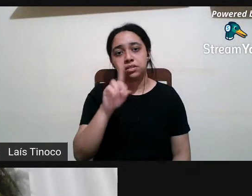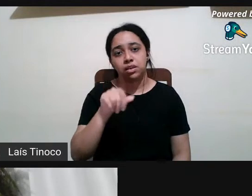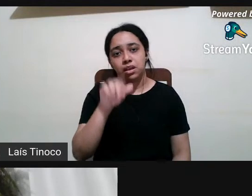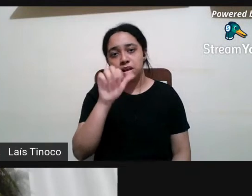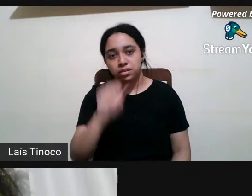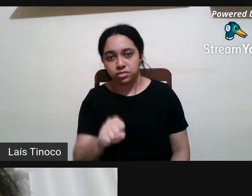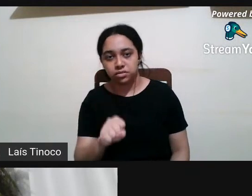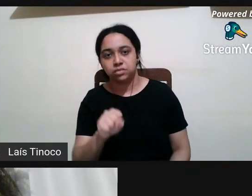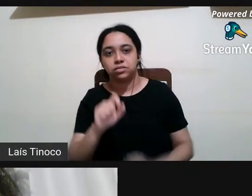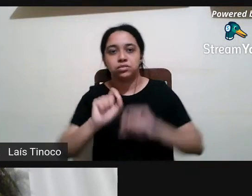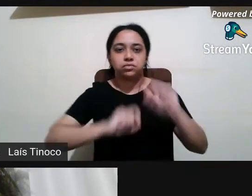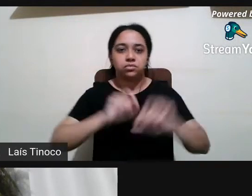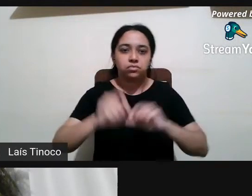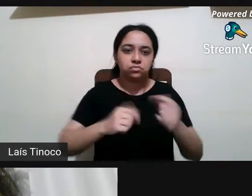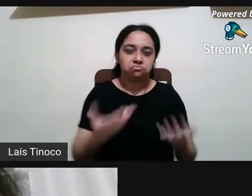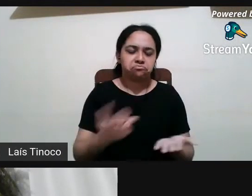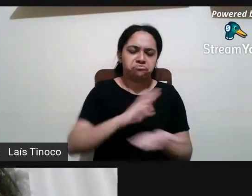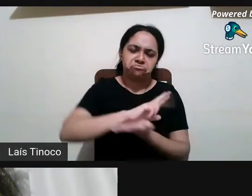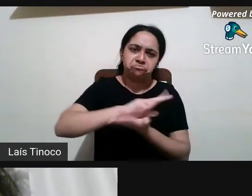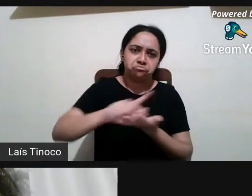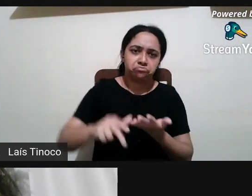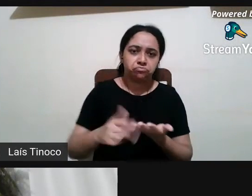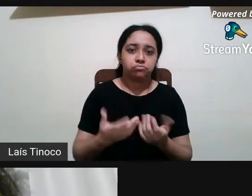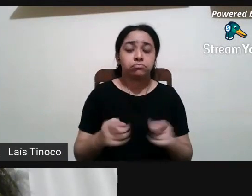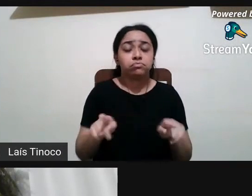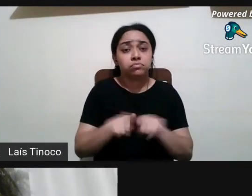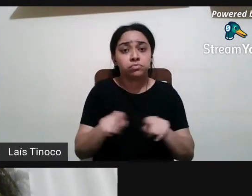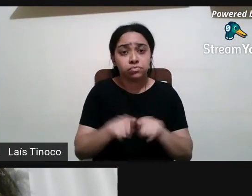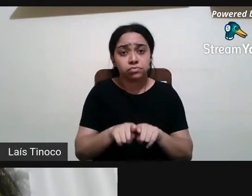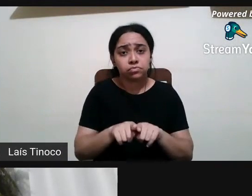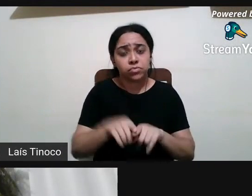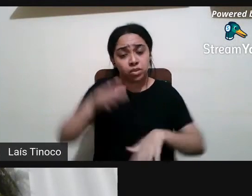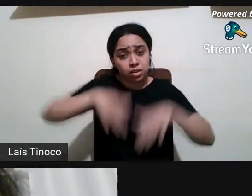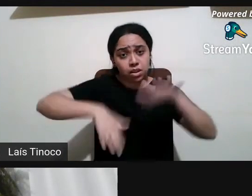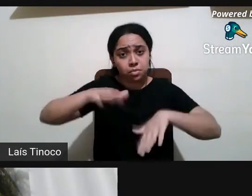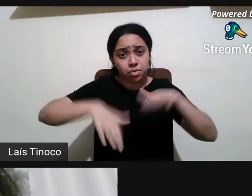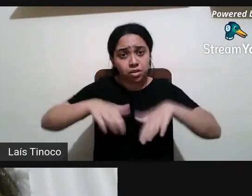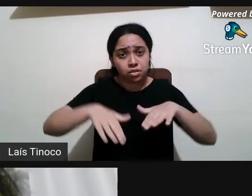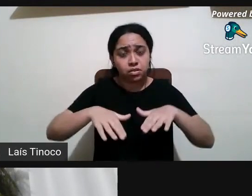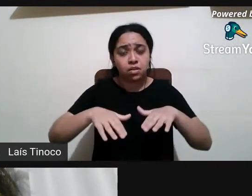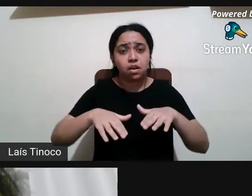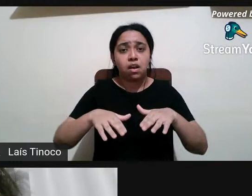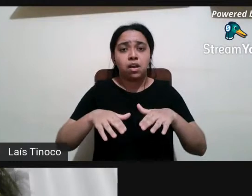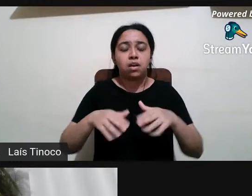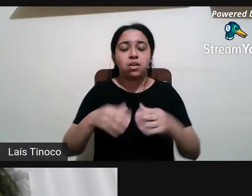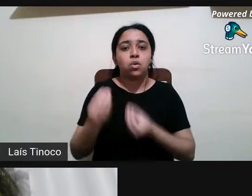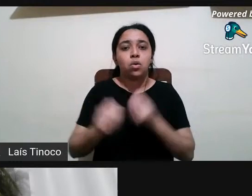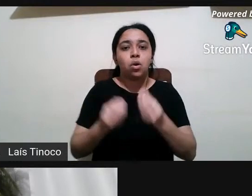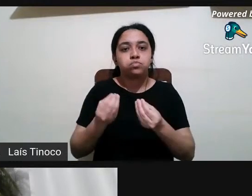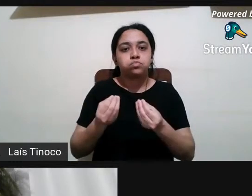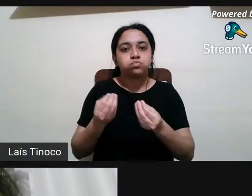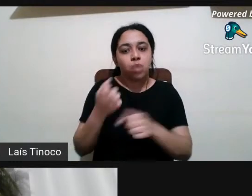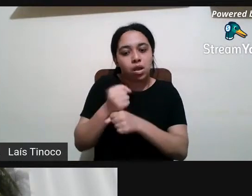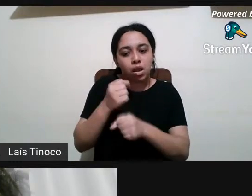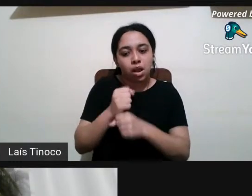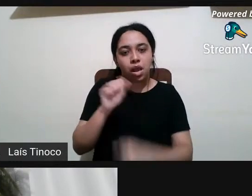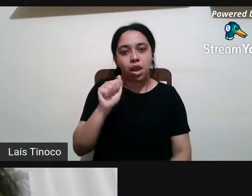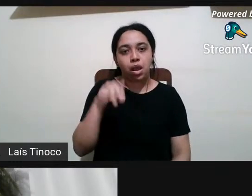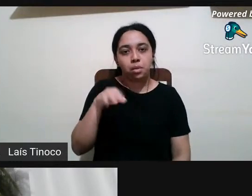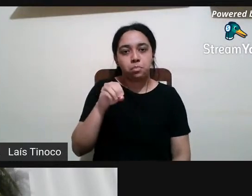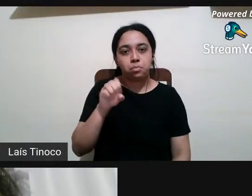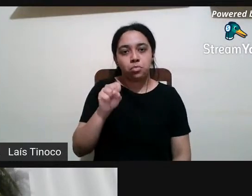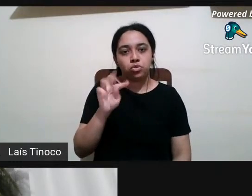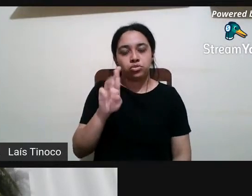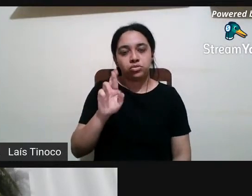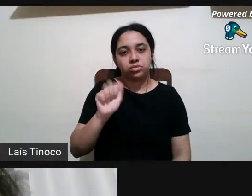como um Kruskal-Wallis, né? E, dependendo também do seu volume amostral, você pode, inclusive, utilizar técnicas